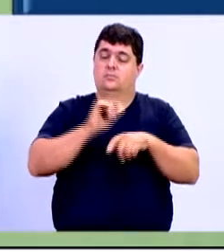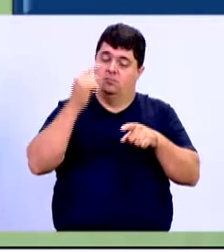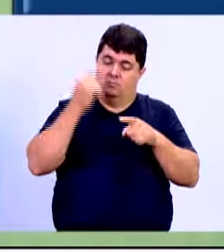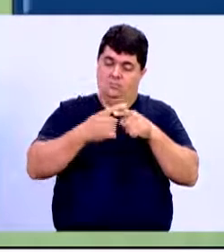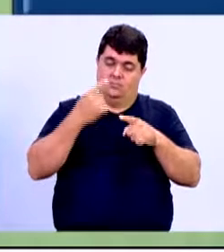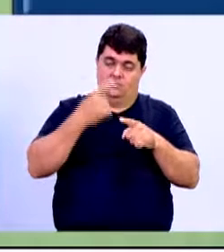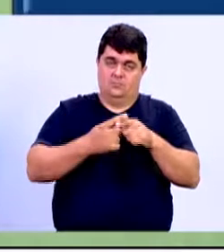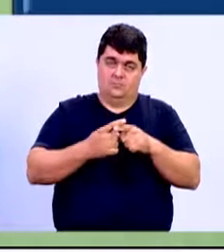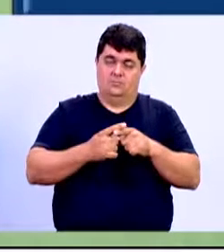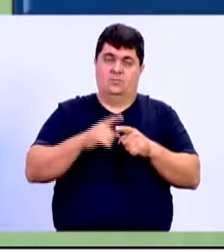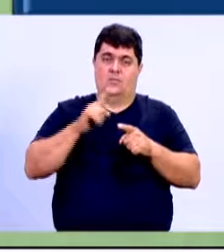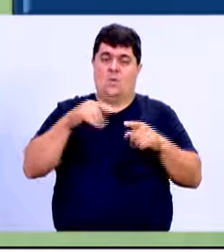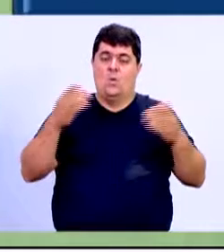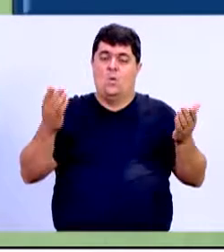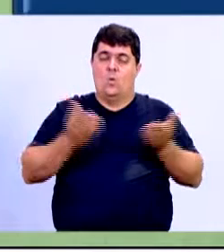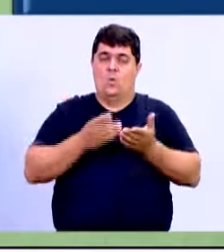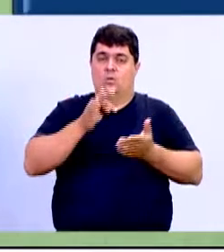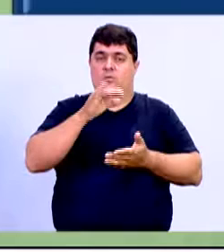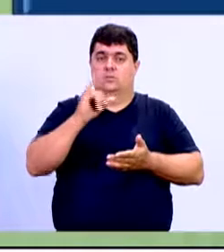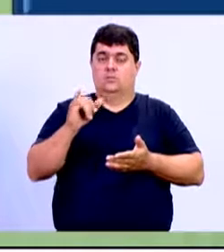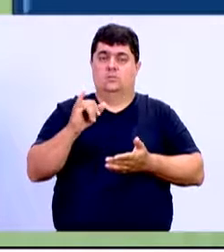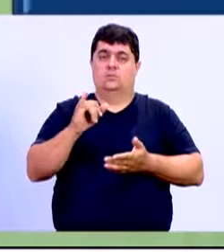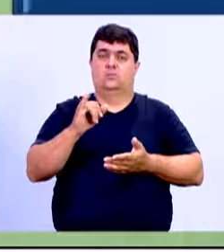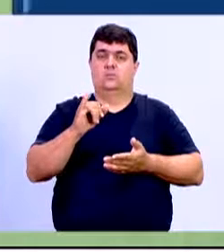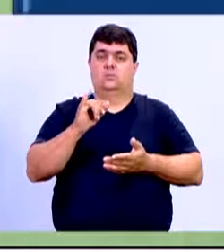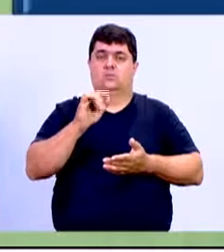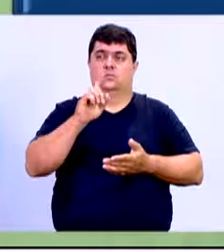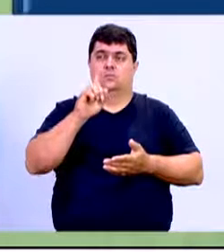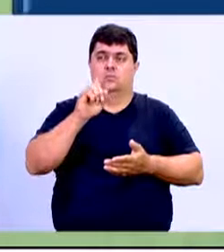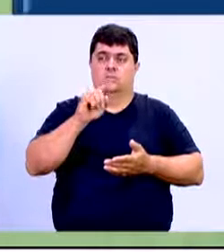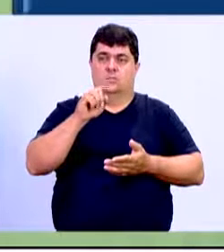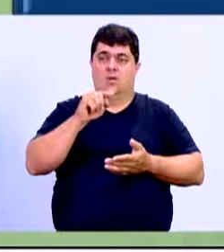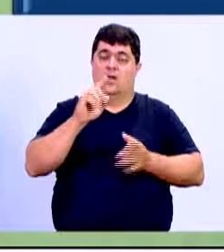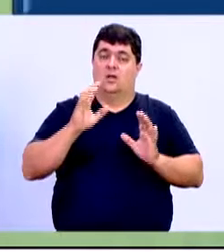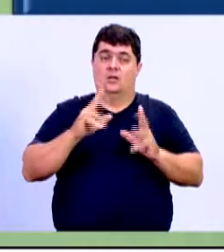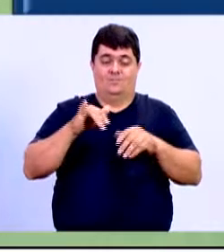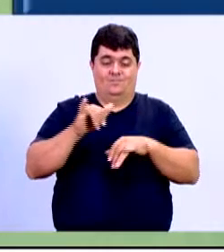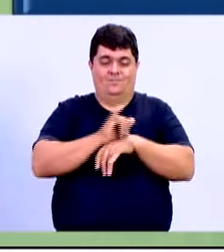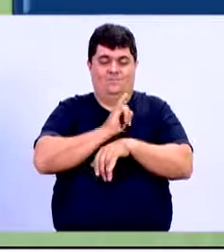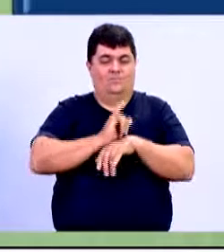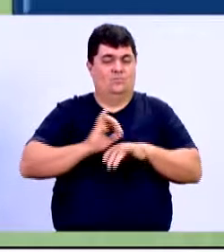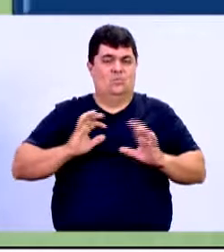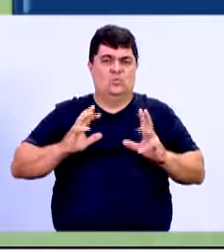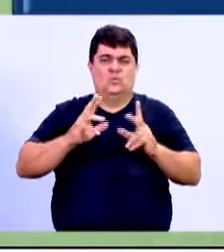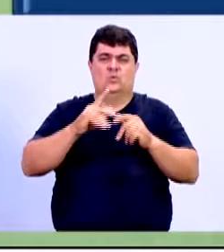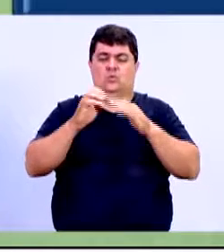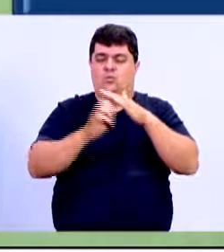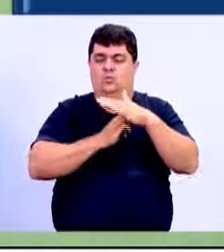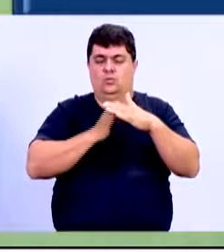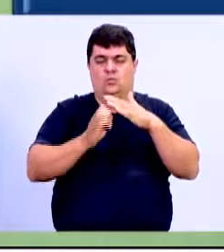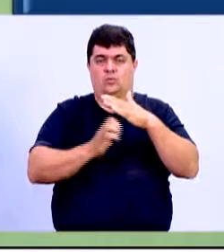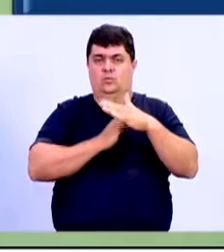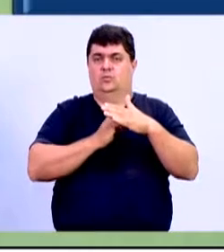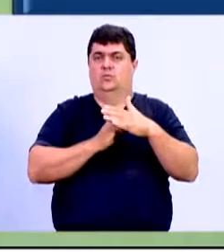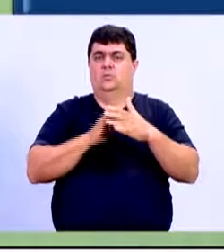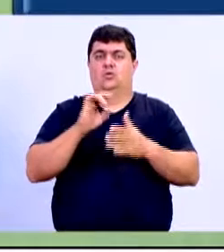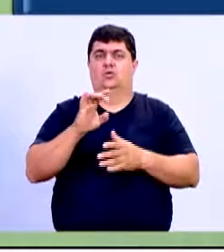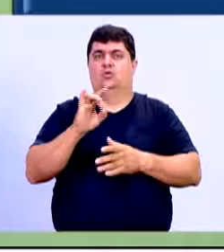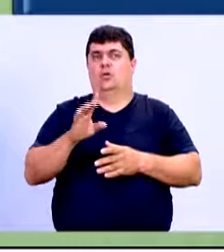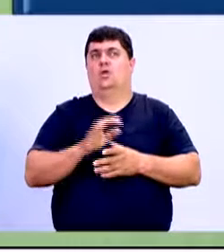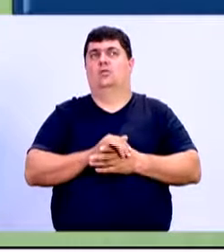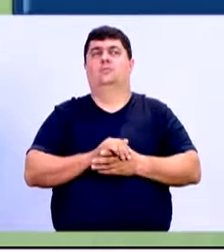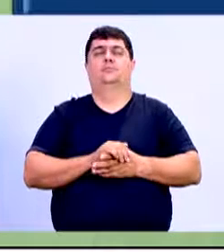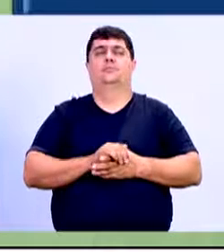porque hoje a TI é uma área estratégica de qualquer organização. Hoje ela não está